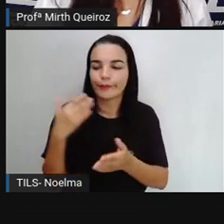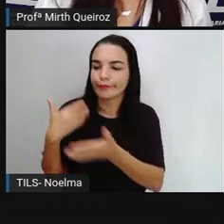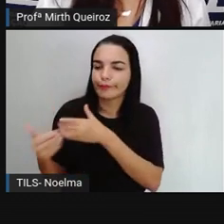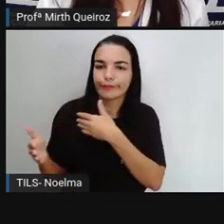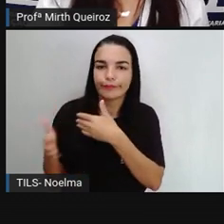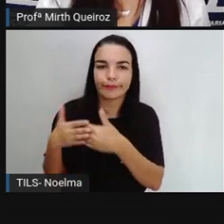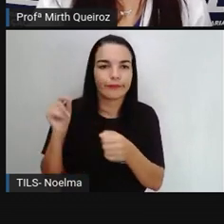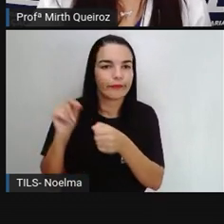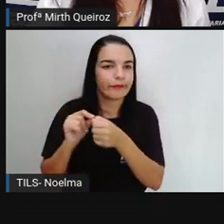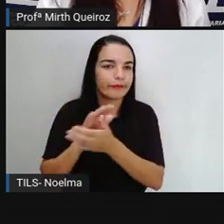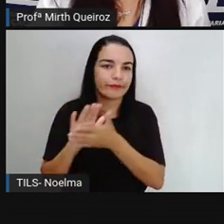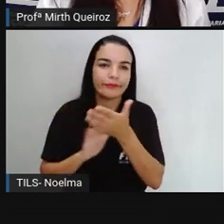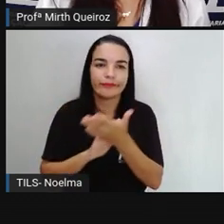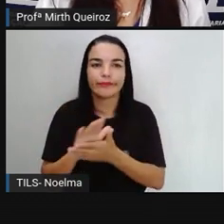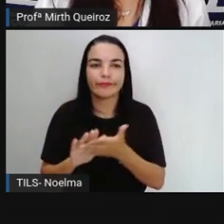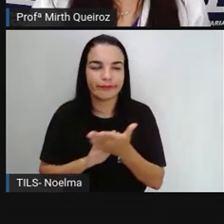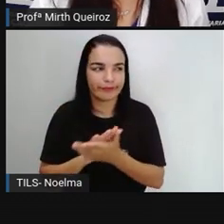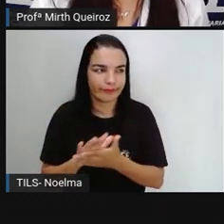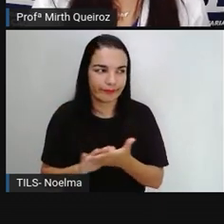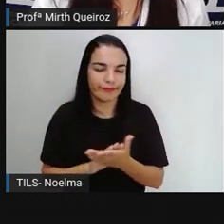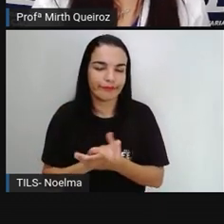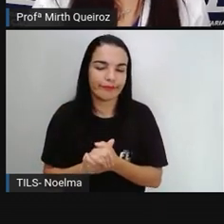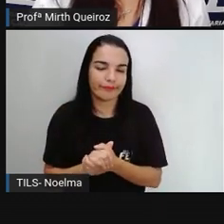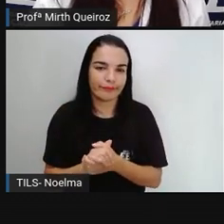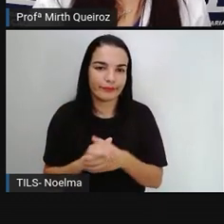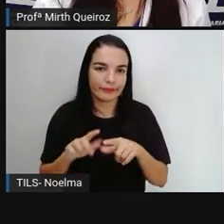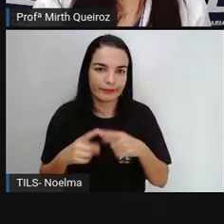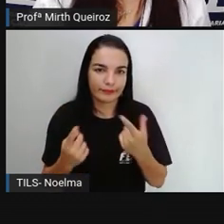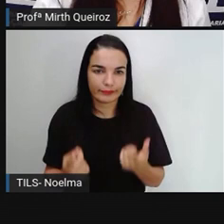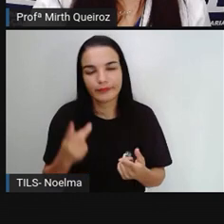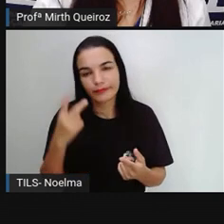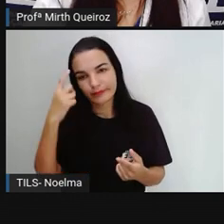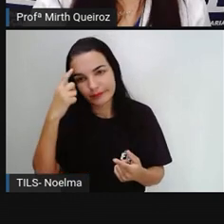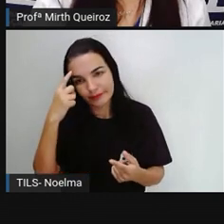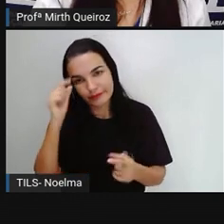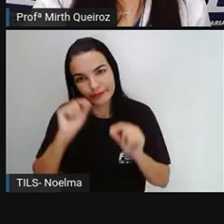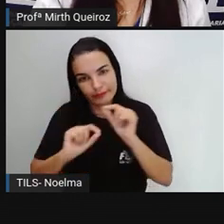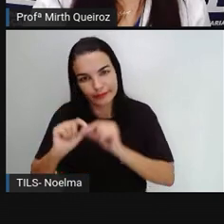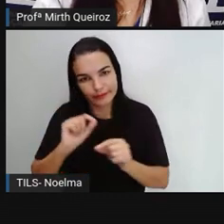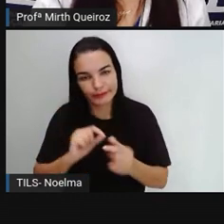que o passarinho teria ensinado para ele.